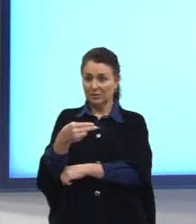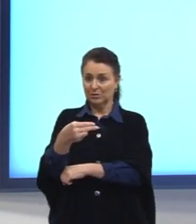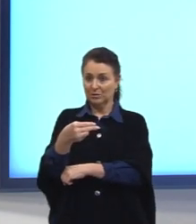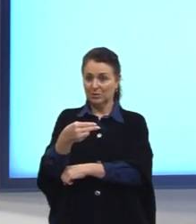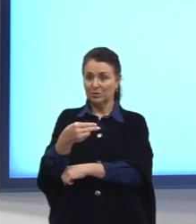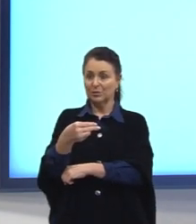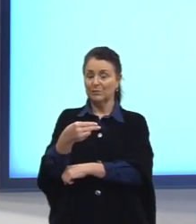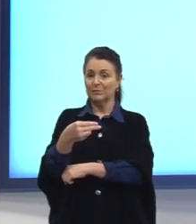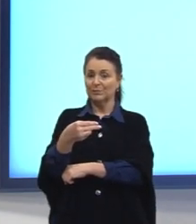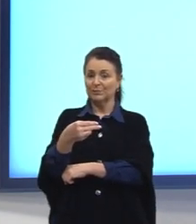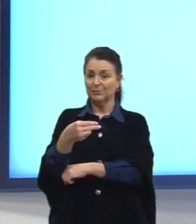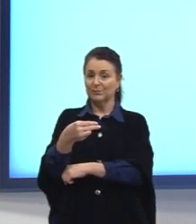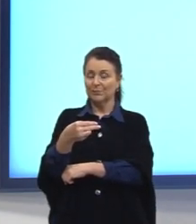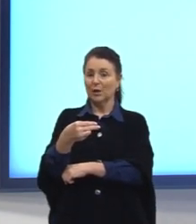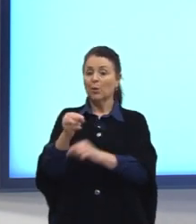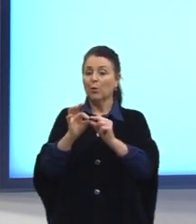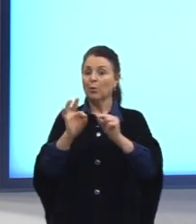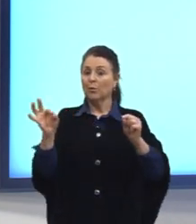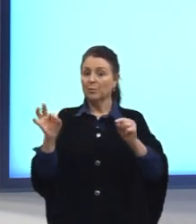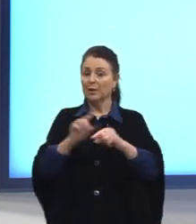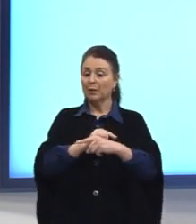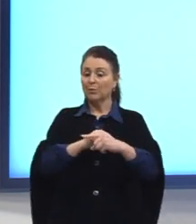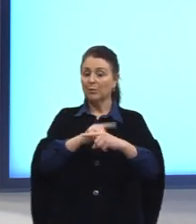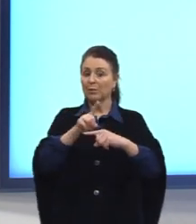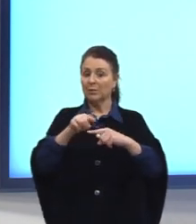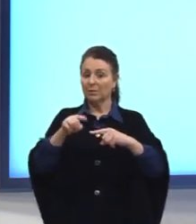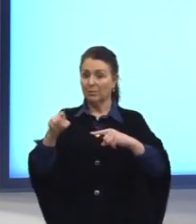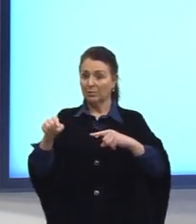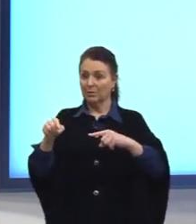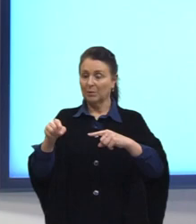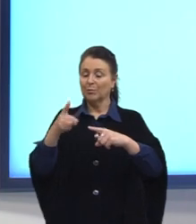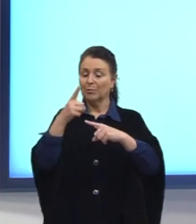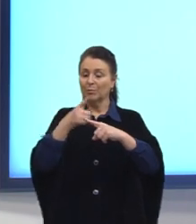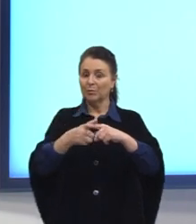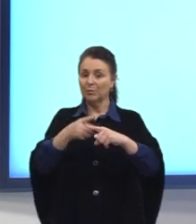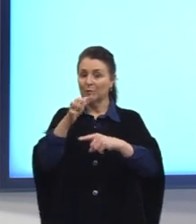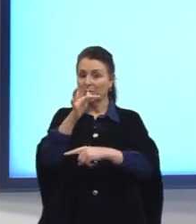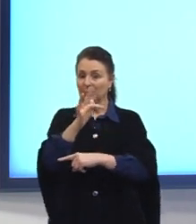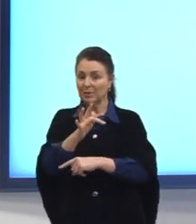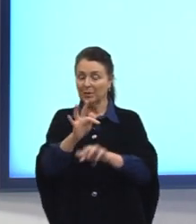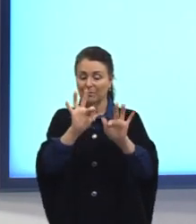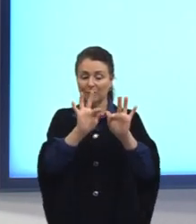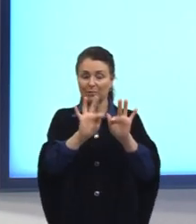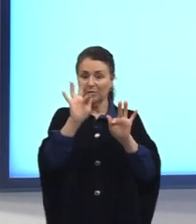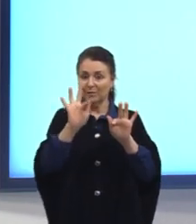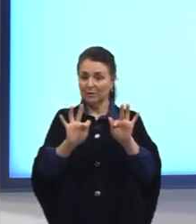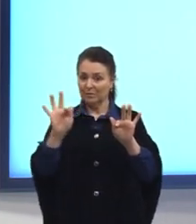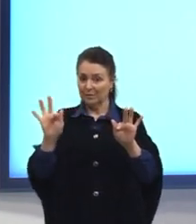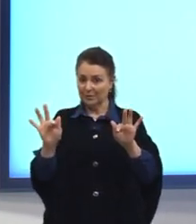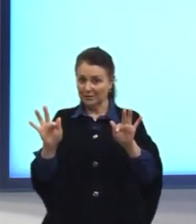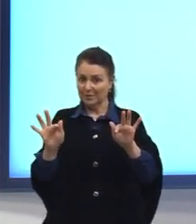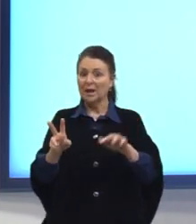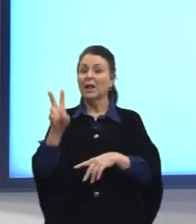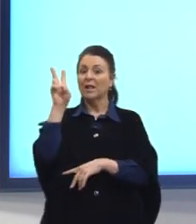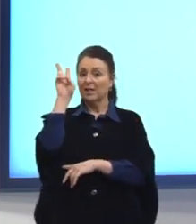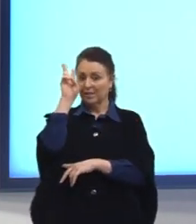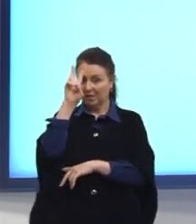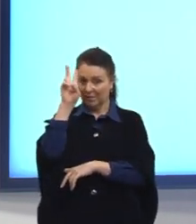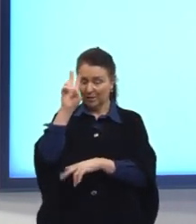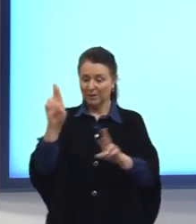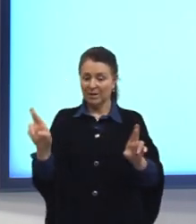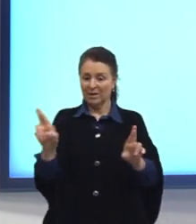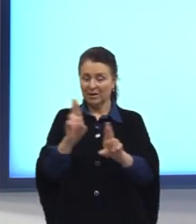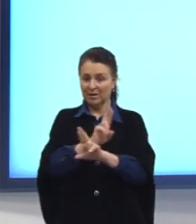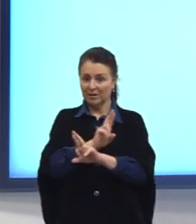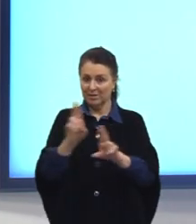de onda multiplicado pela frequência lembrem bastante desta relação